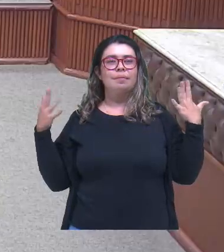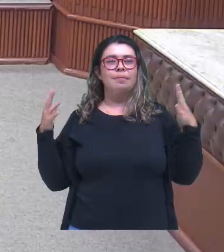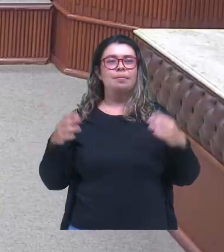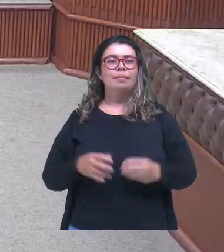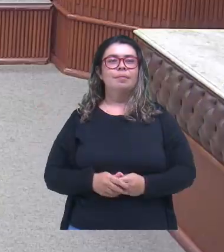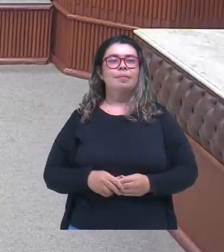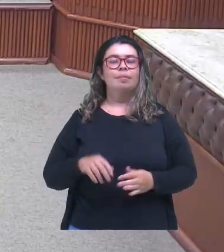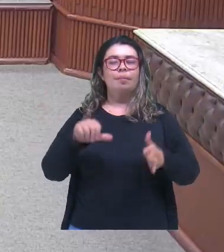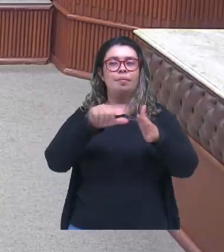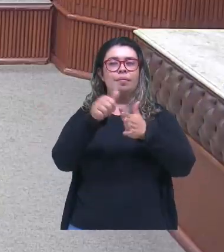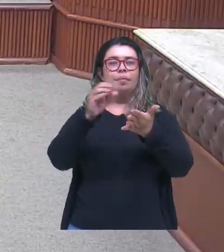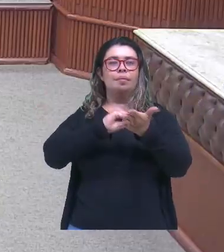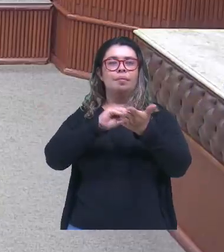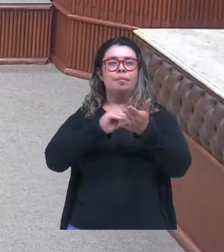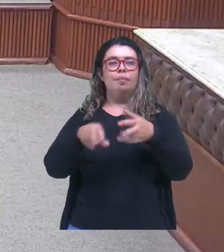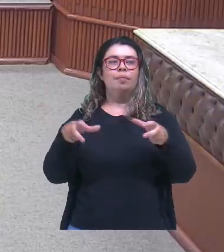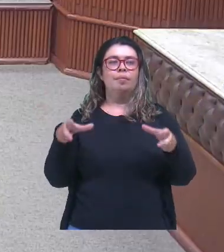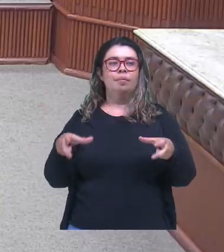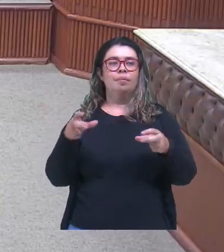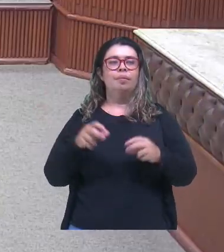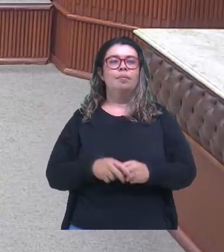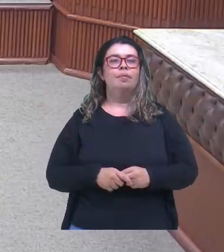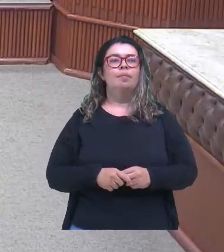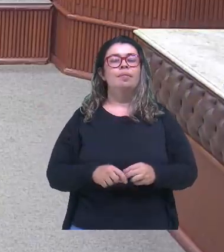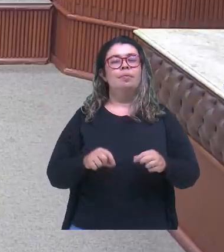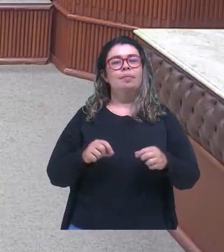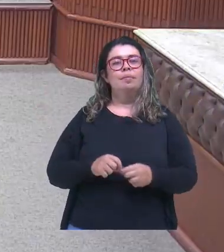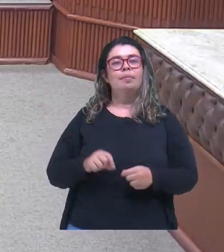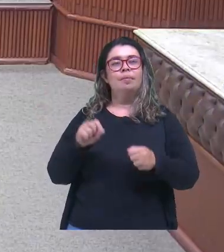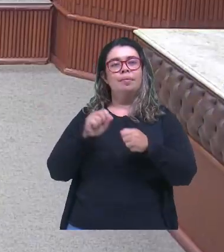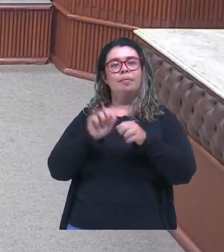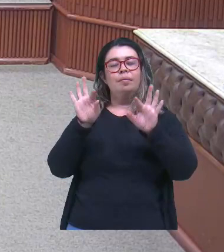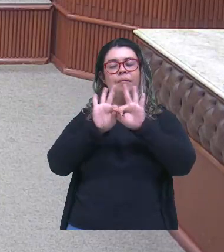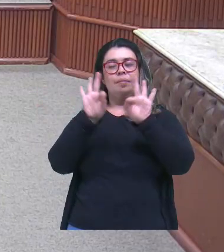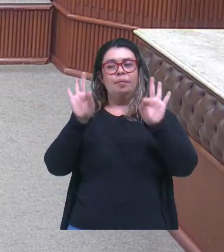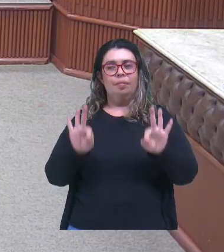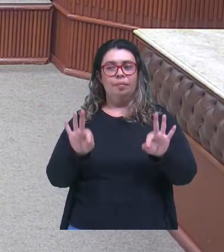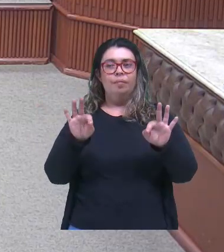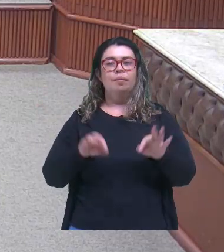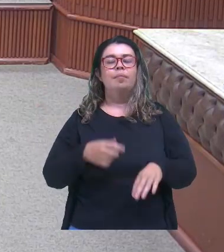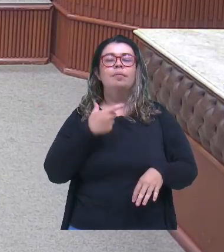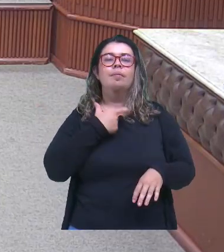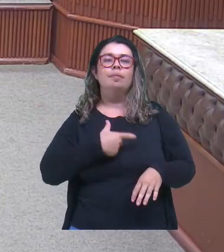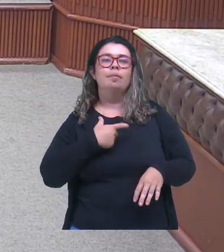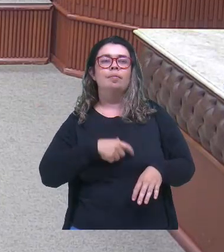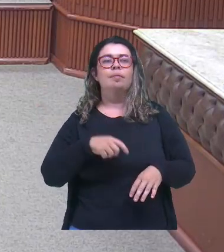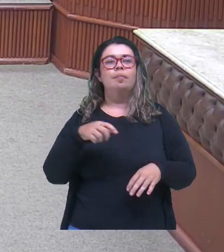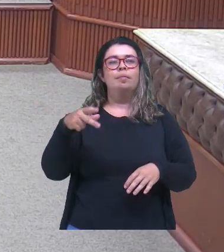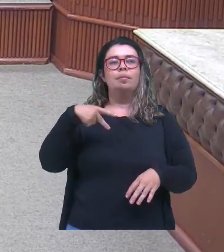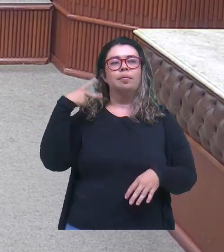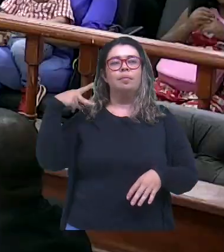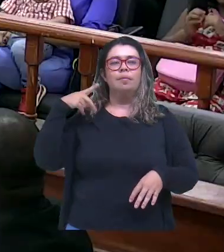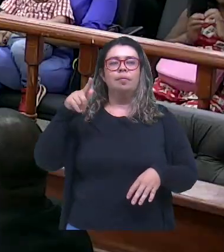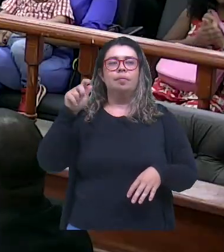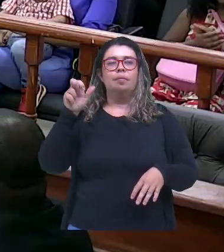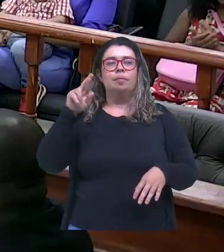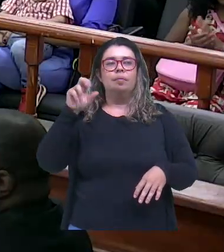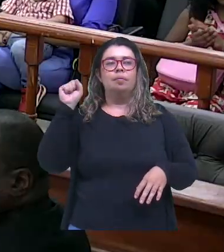Primeiro secretário da Câmara, idealizador da medalha e vereador Gerson Alves de Souza.